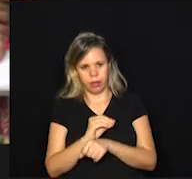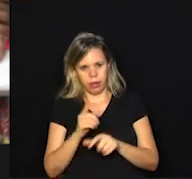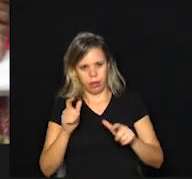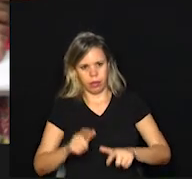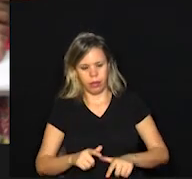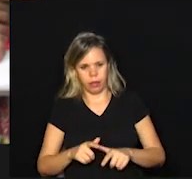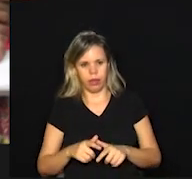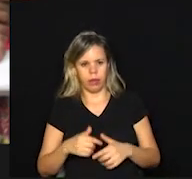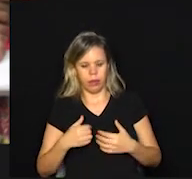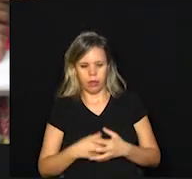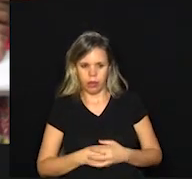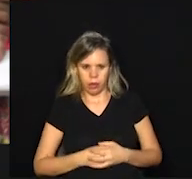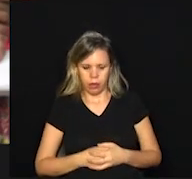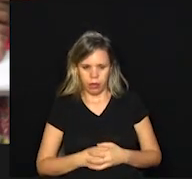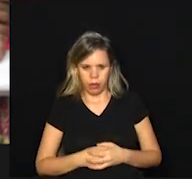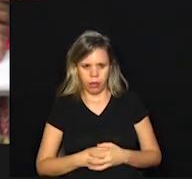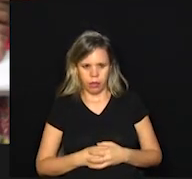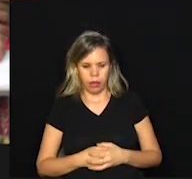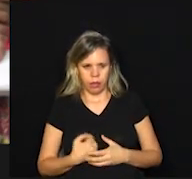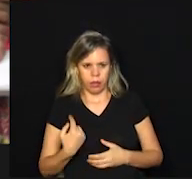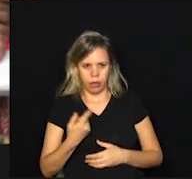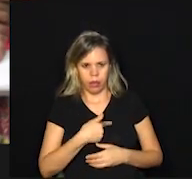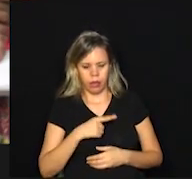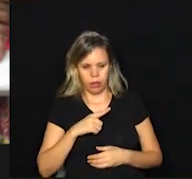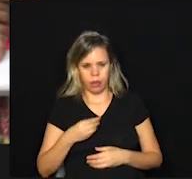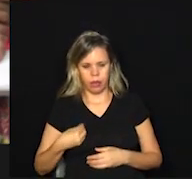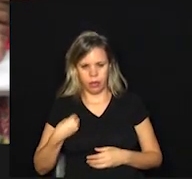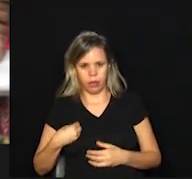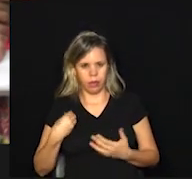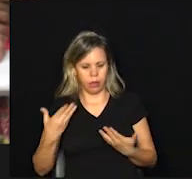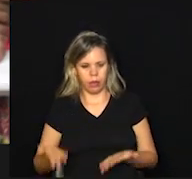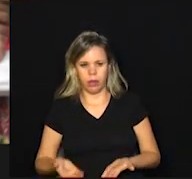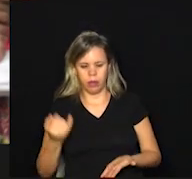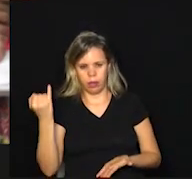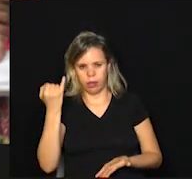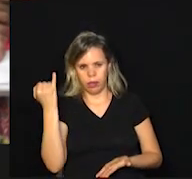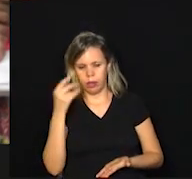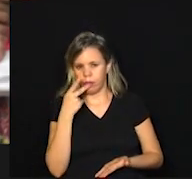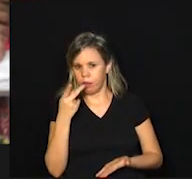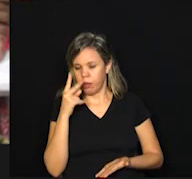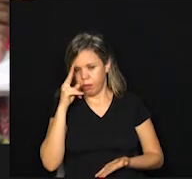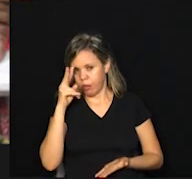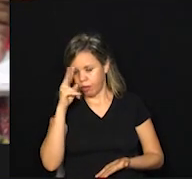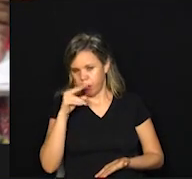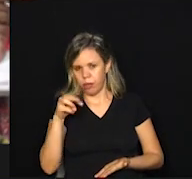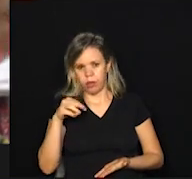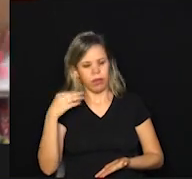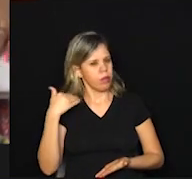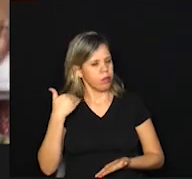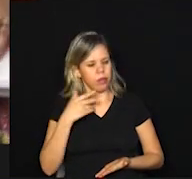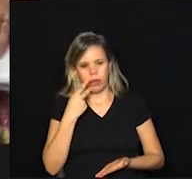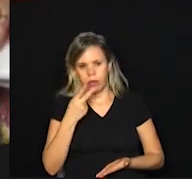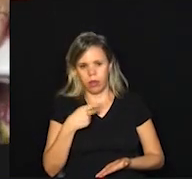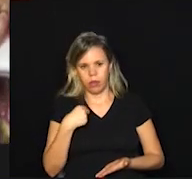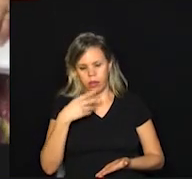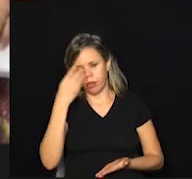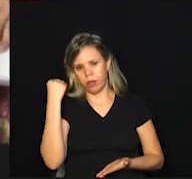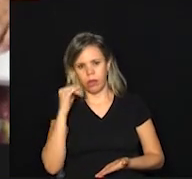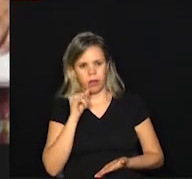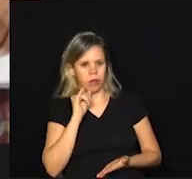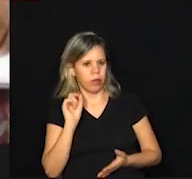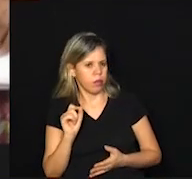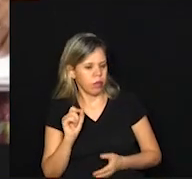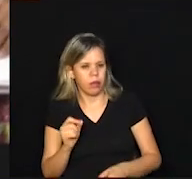deste de rodízio então nós tivemos aqui acho que é importante lembrar como a Mariana conti falou que havia esquecido